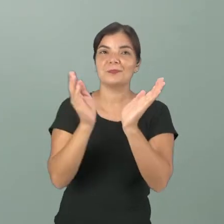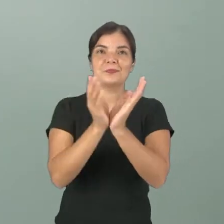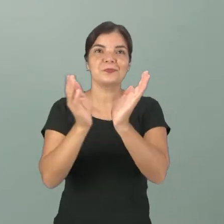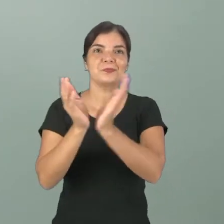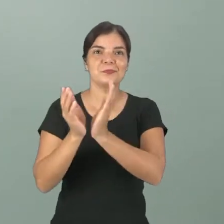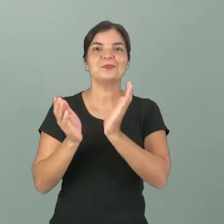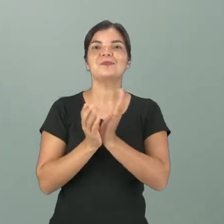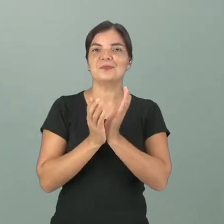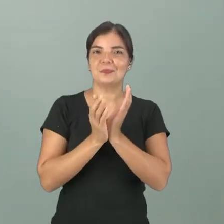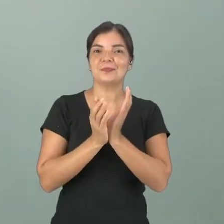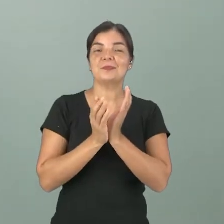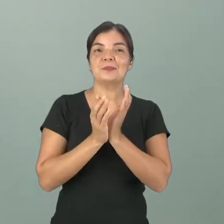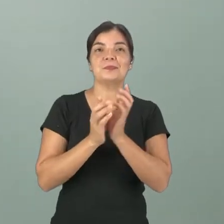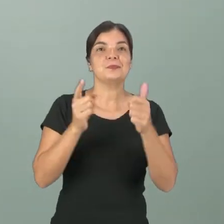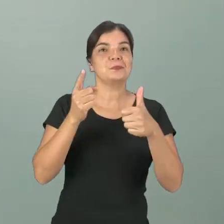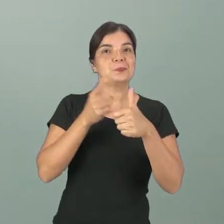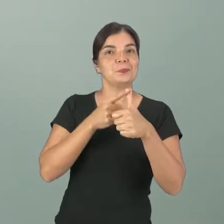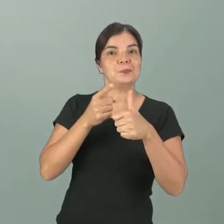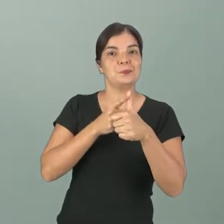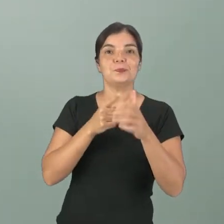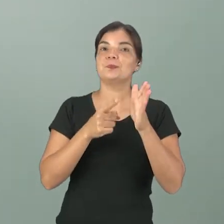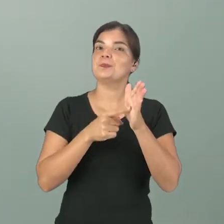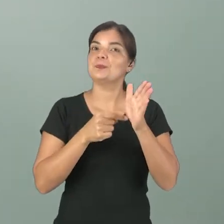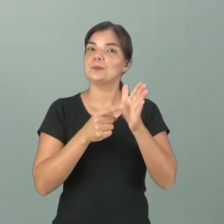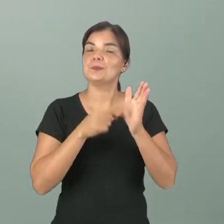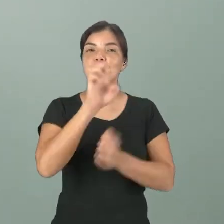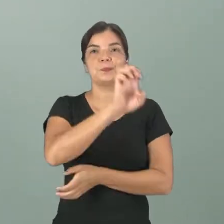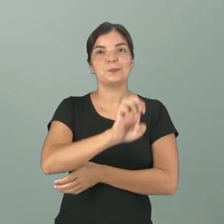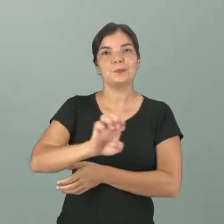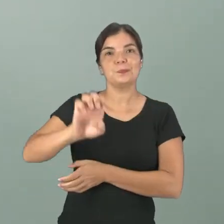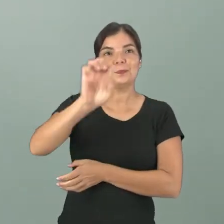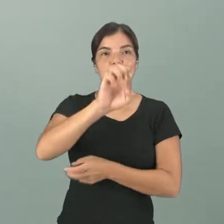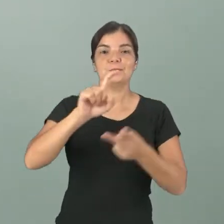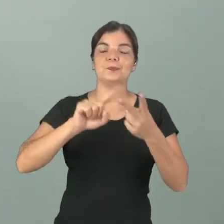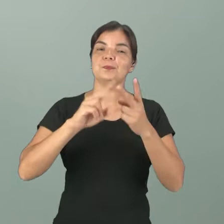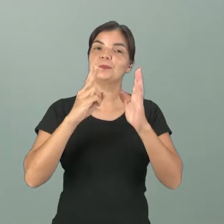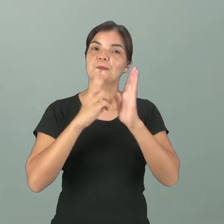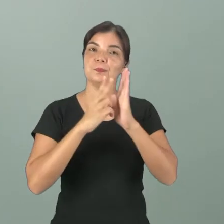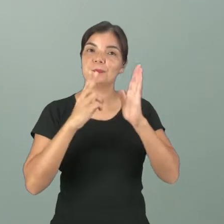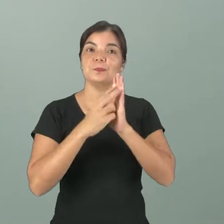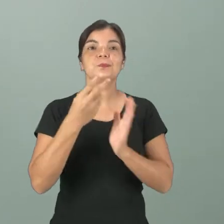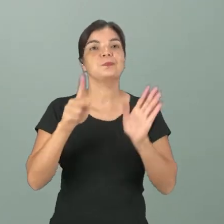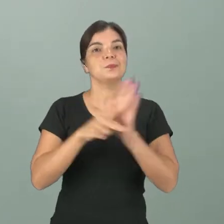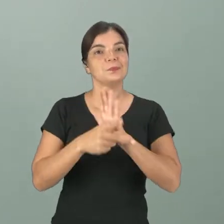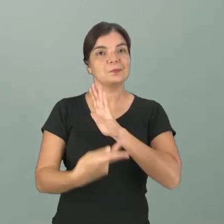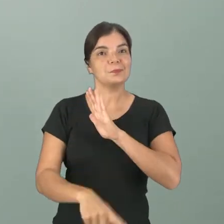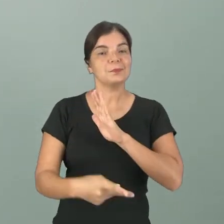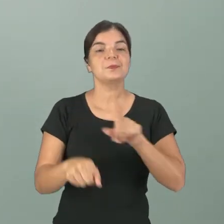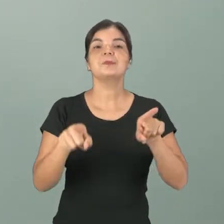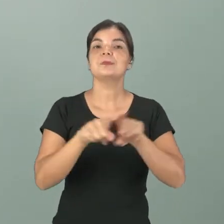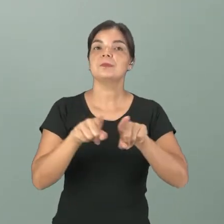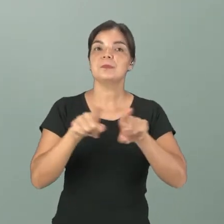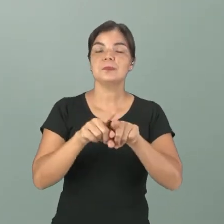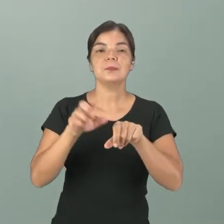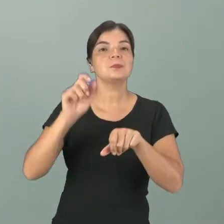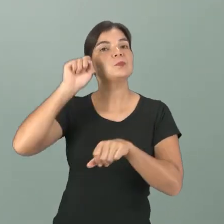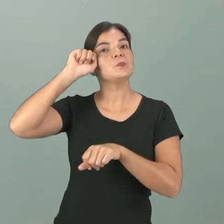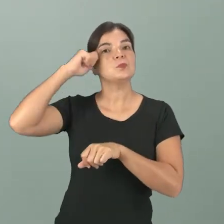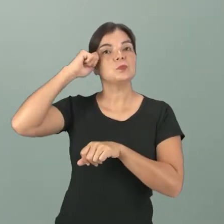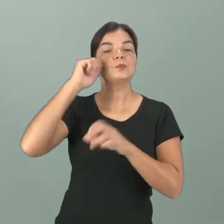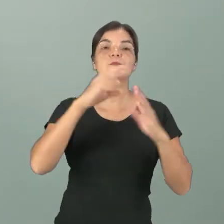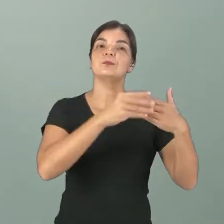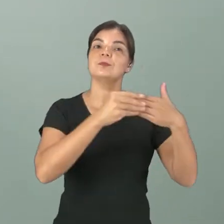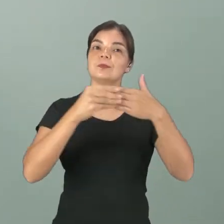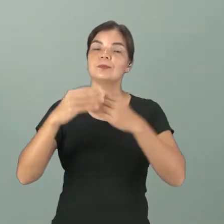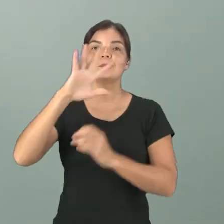o nosso país. Primeiro, os brancos europeus, os índios que aqui estavam e os negros que vieram da